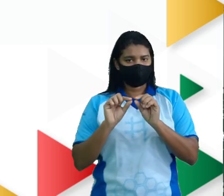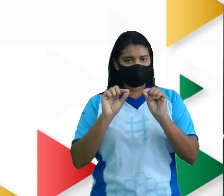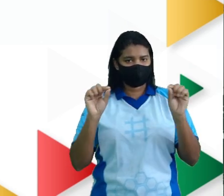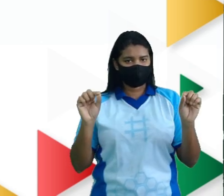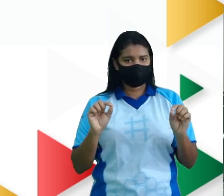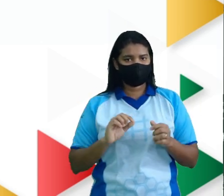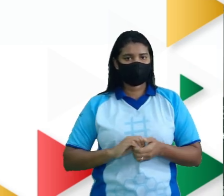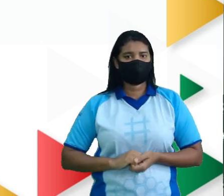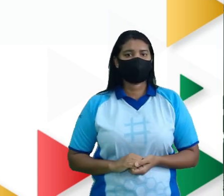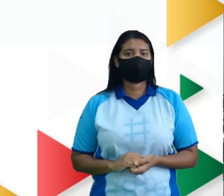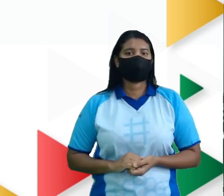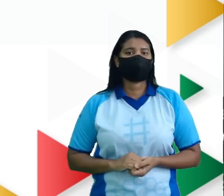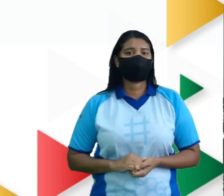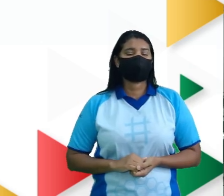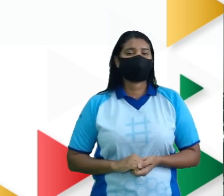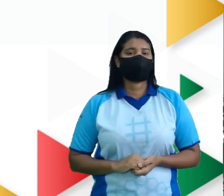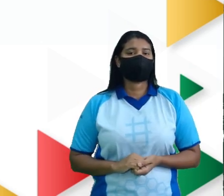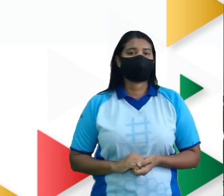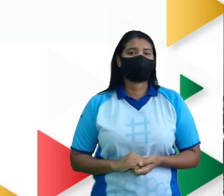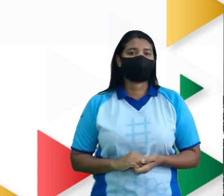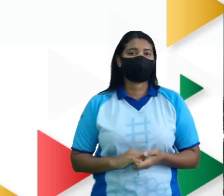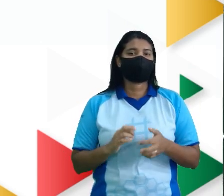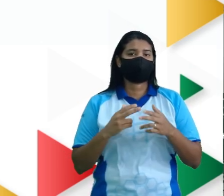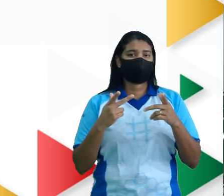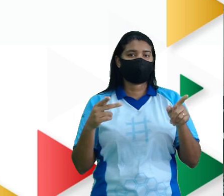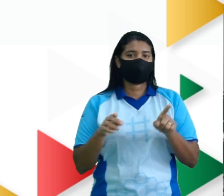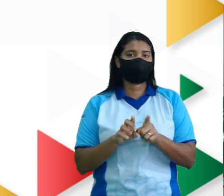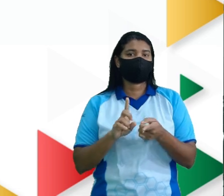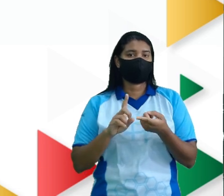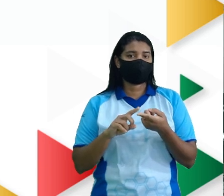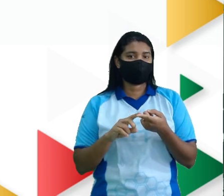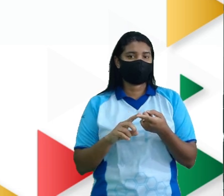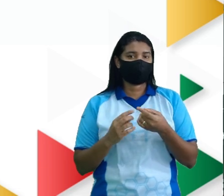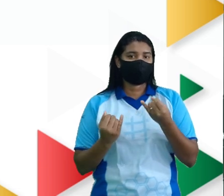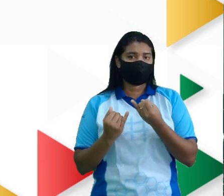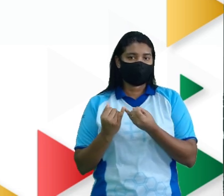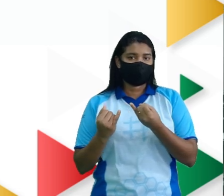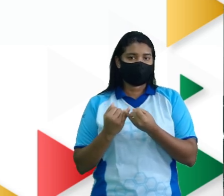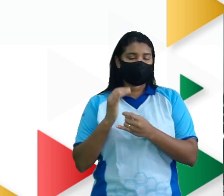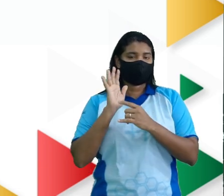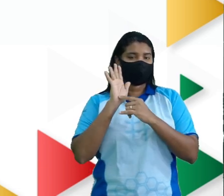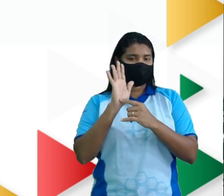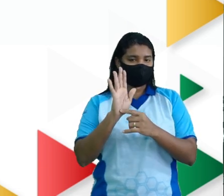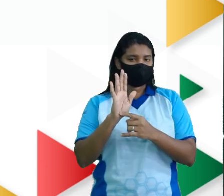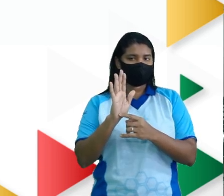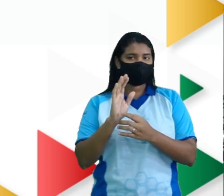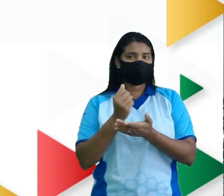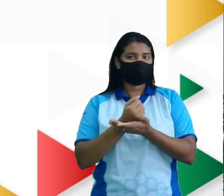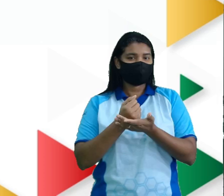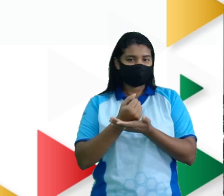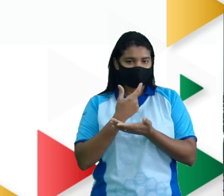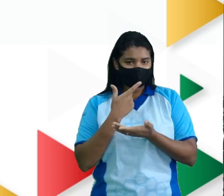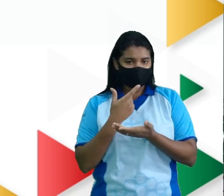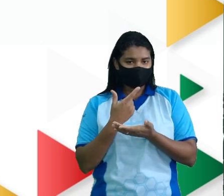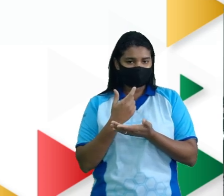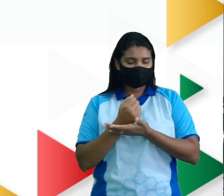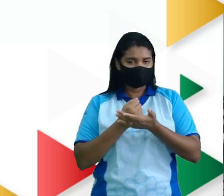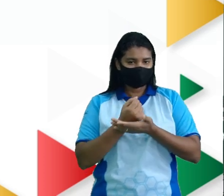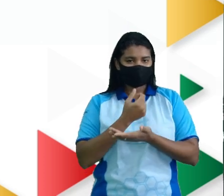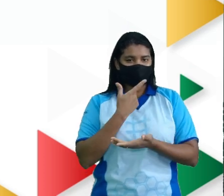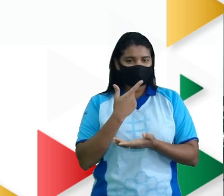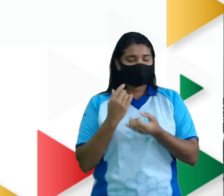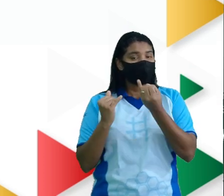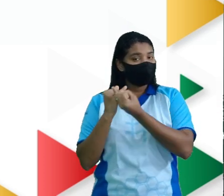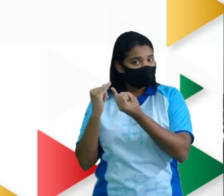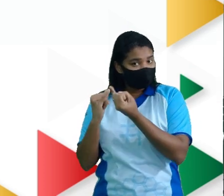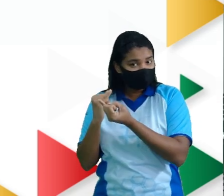semi-reta, pode ter outro símbolo igual a esse, que parece um comprimido, né? Tem a forma de um comprimido. Aí você